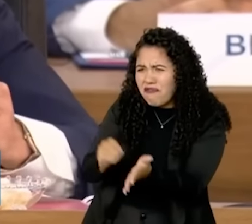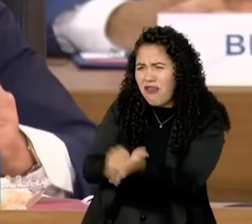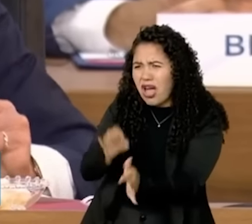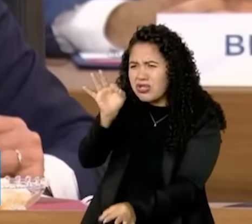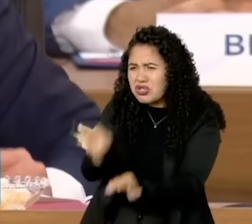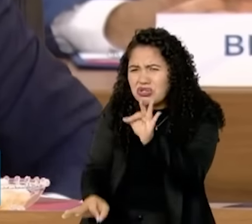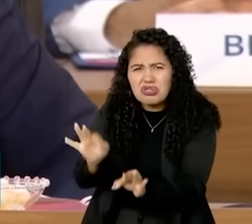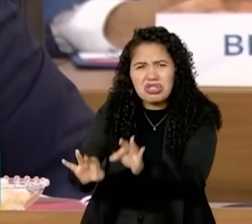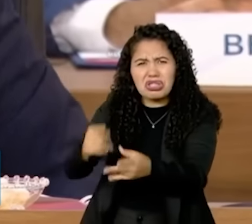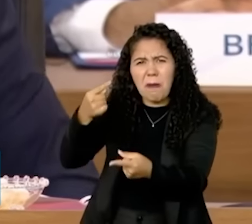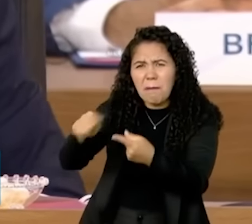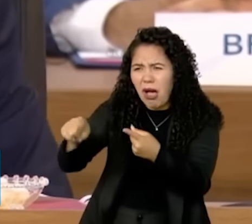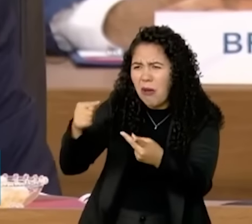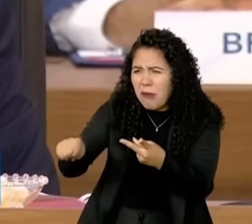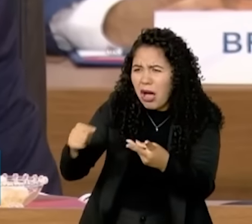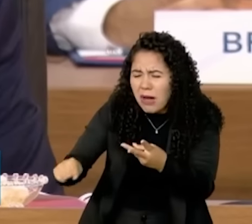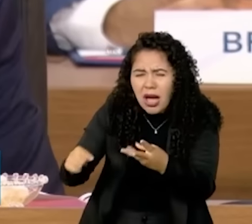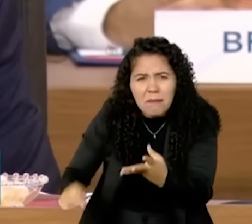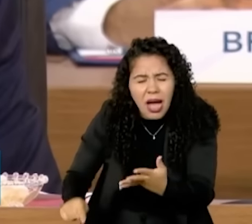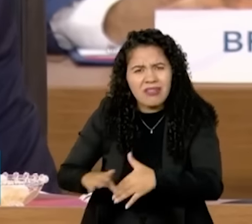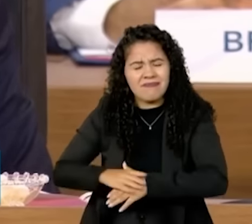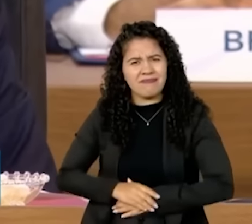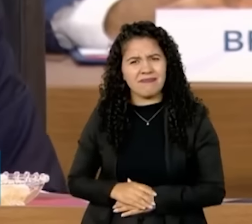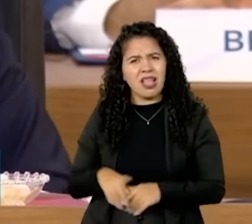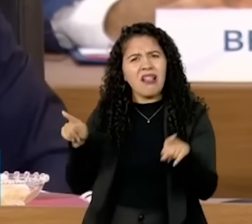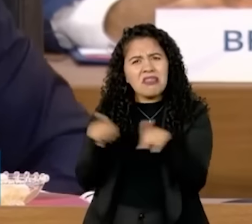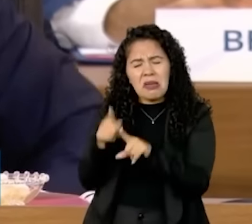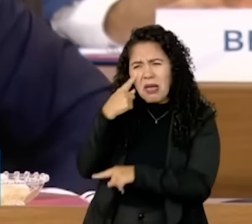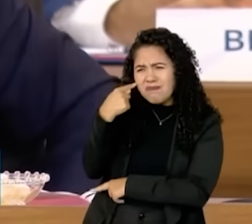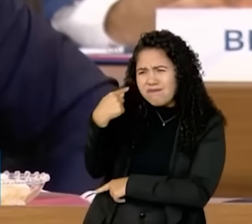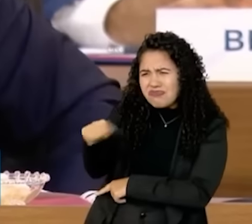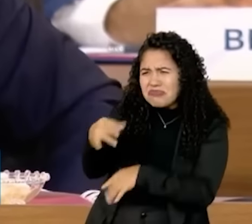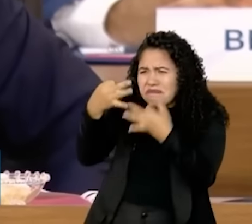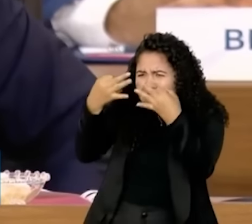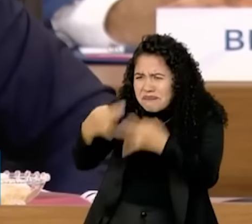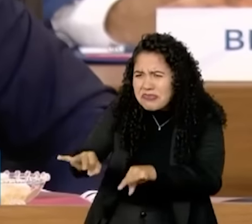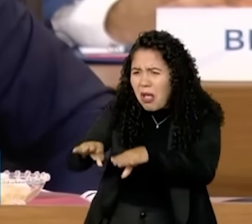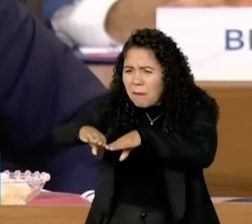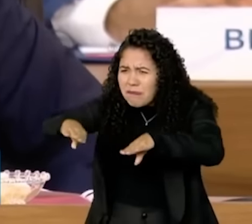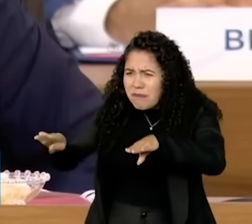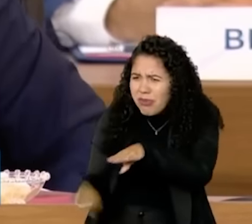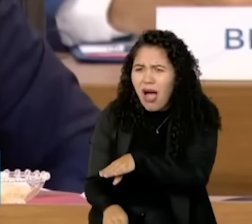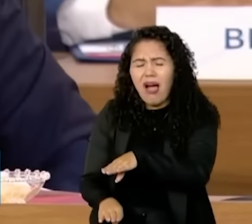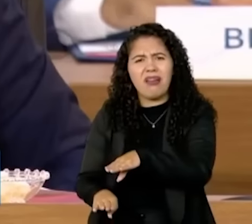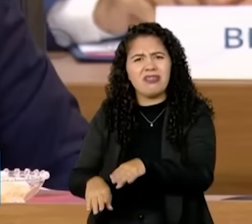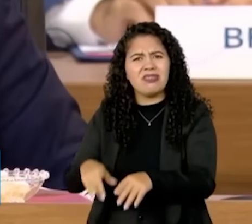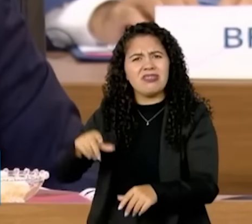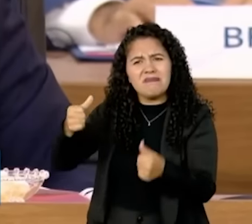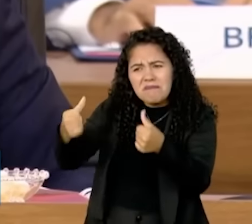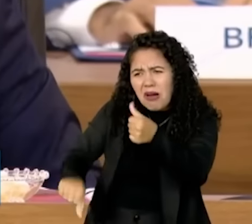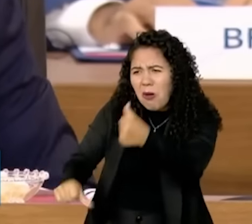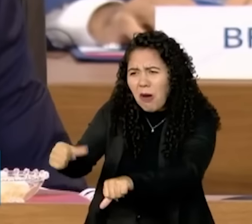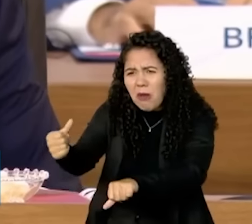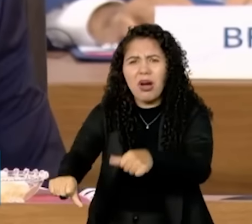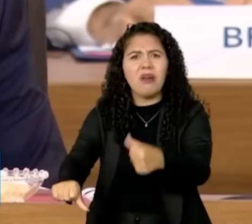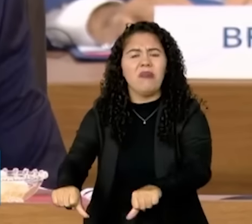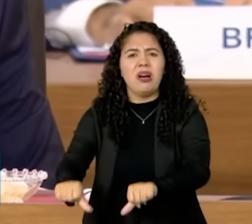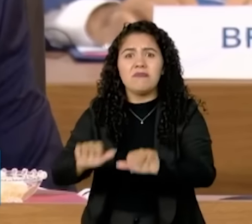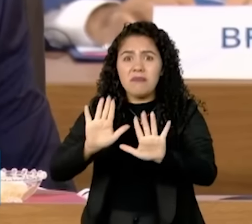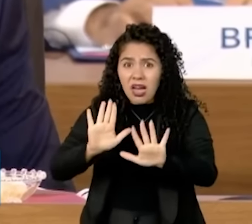profundas. O retrato vivo de desigualdades históricas e persistentes.